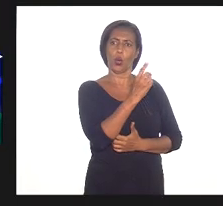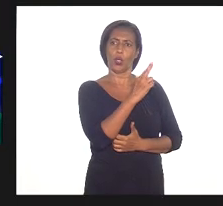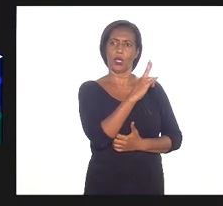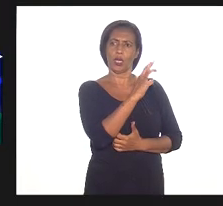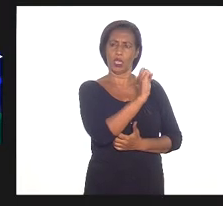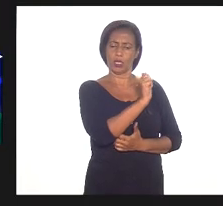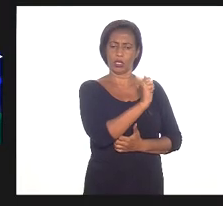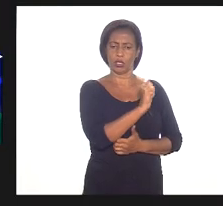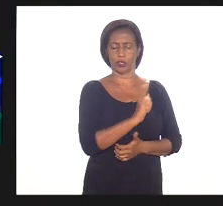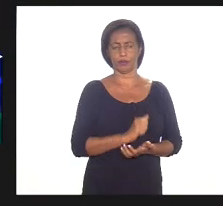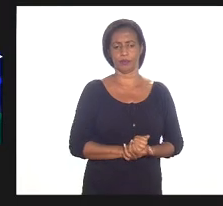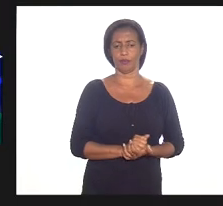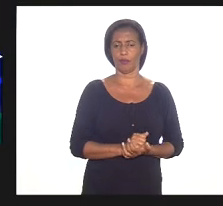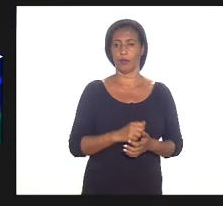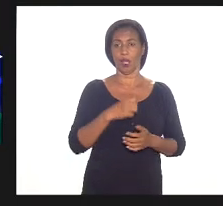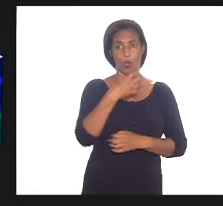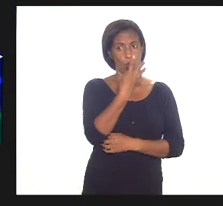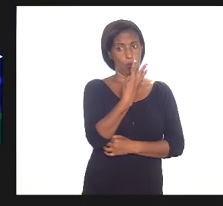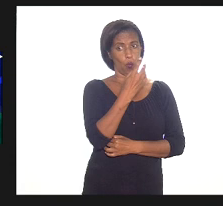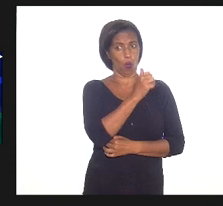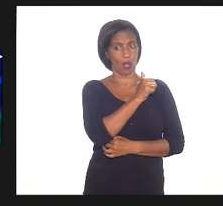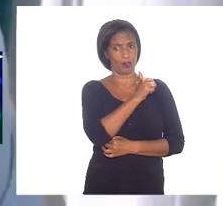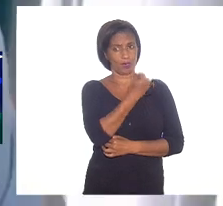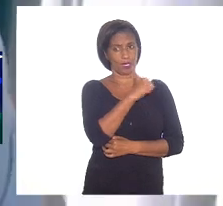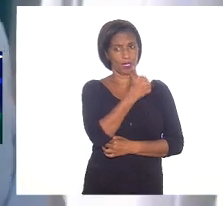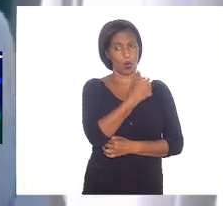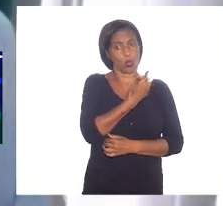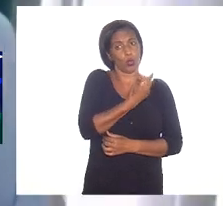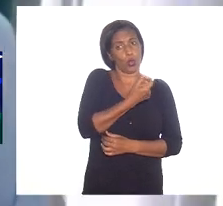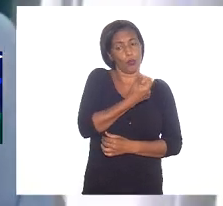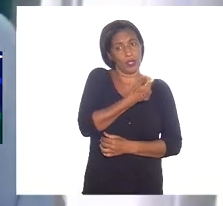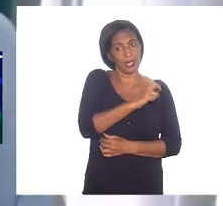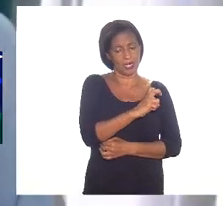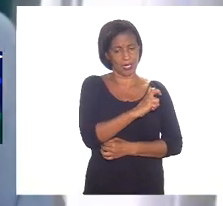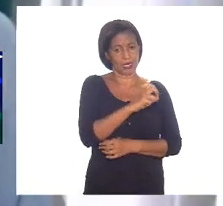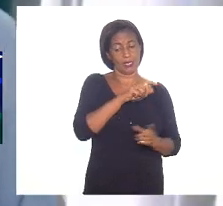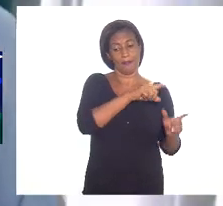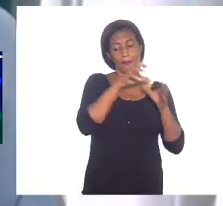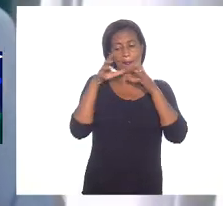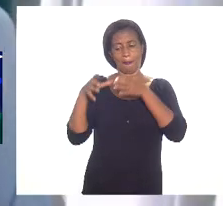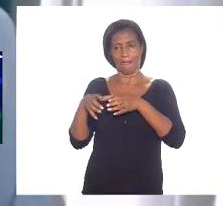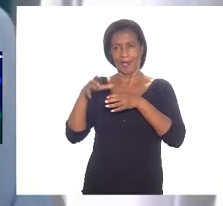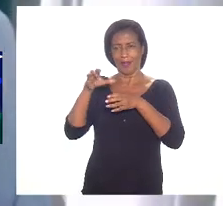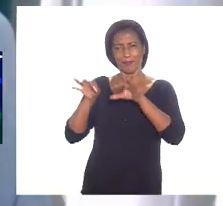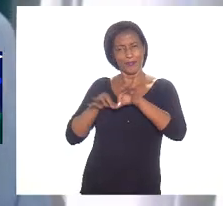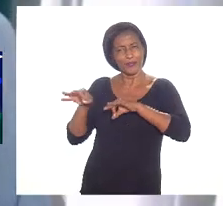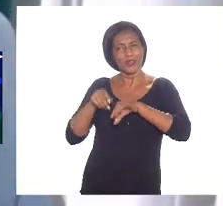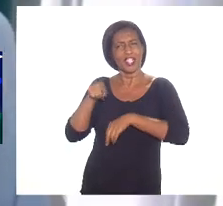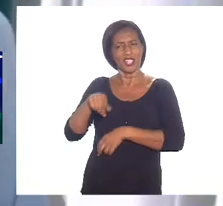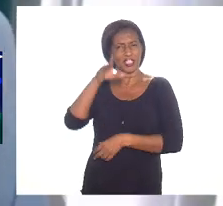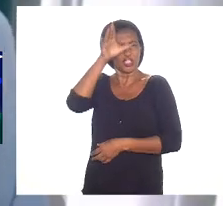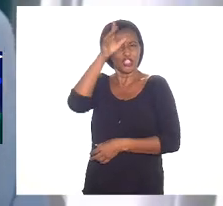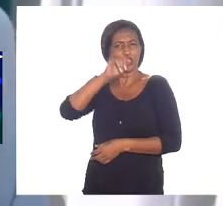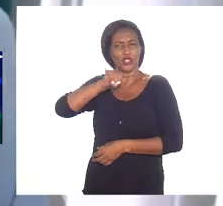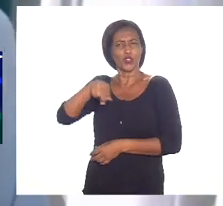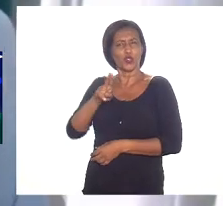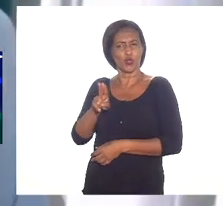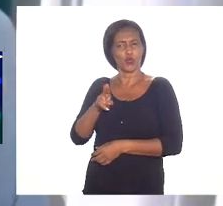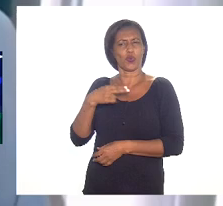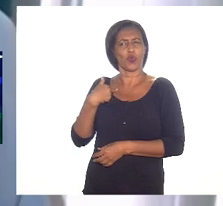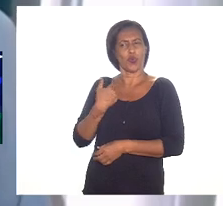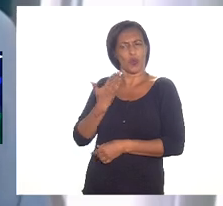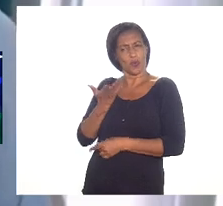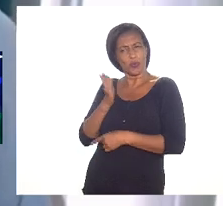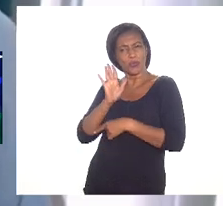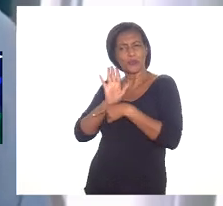então eu tô aqui é o projeto 411ah de 2015 quanto ao projeto da tia Ju eu encosto a